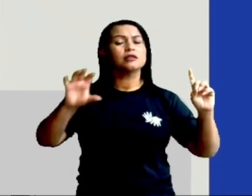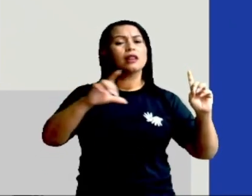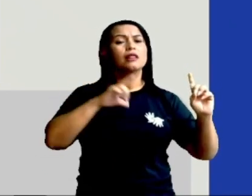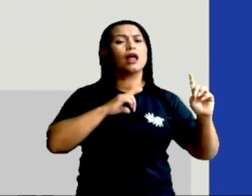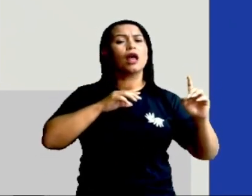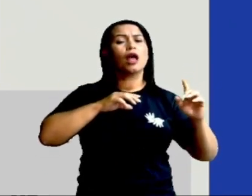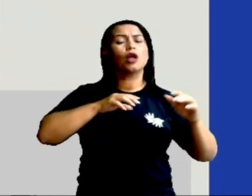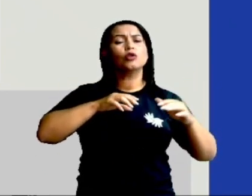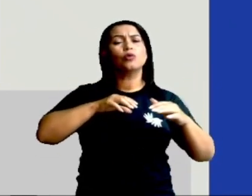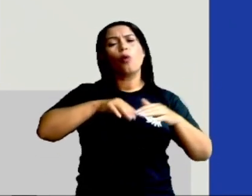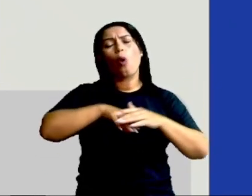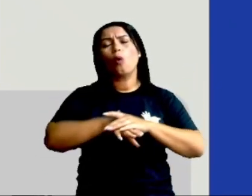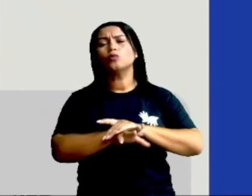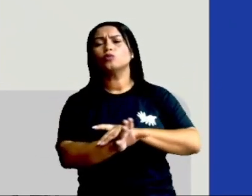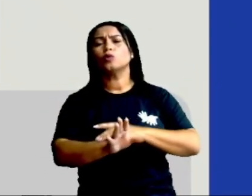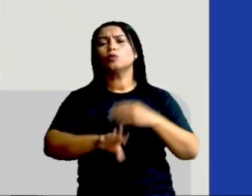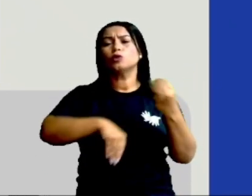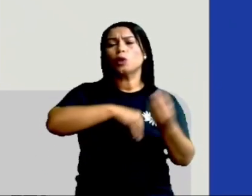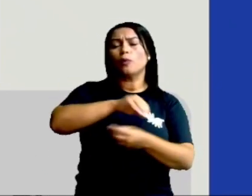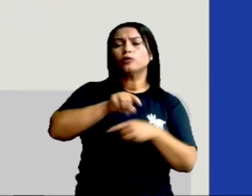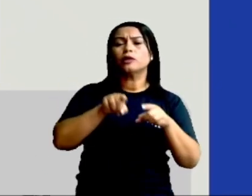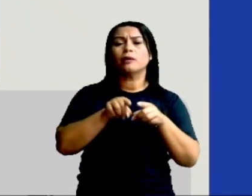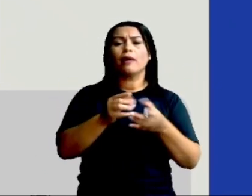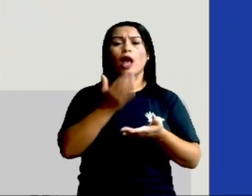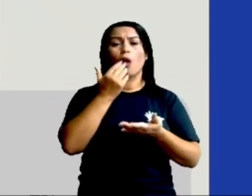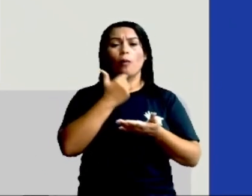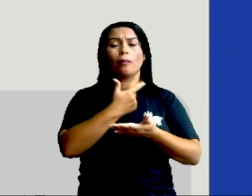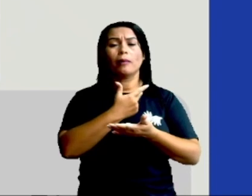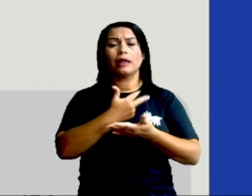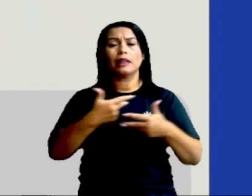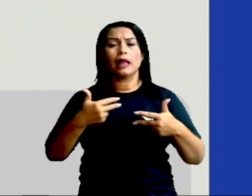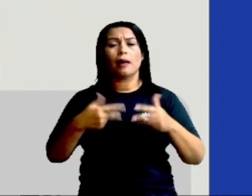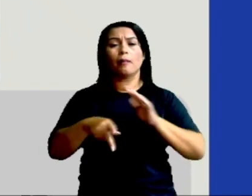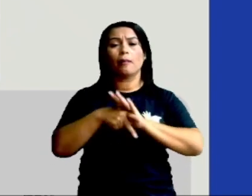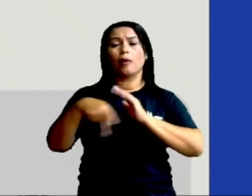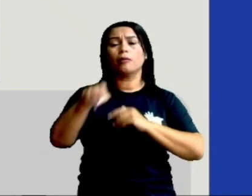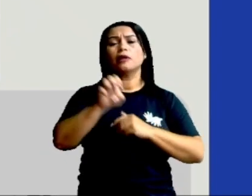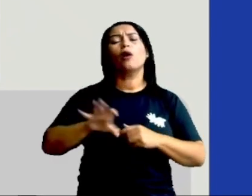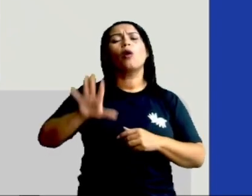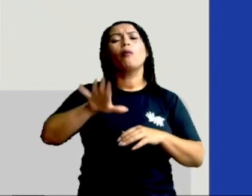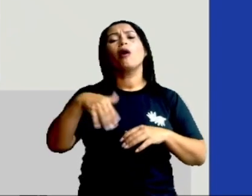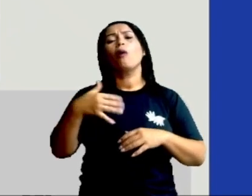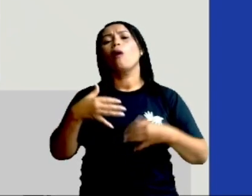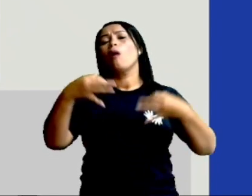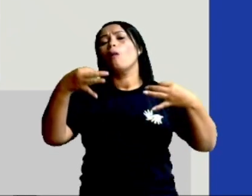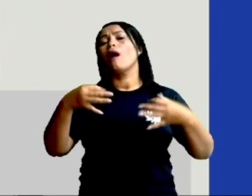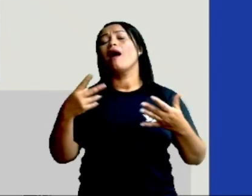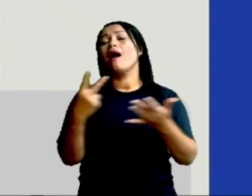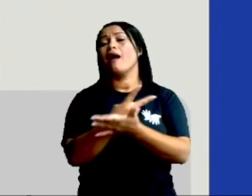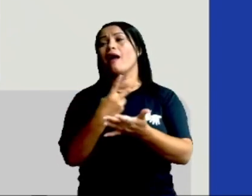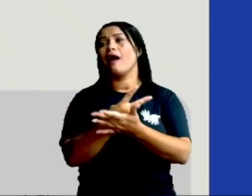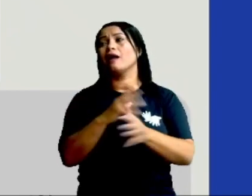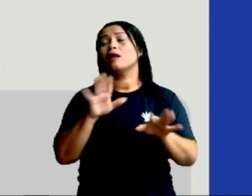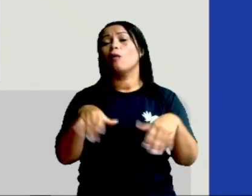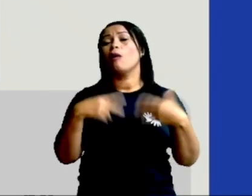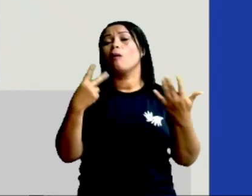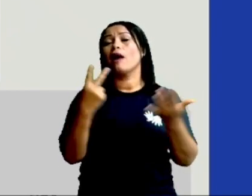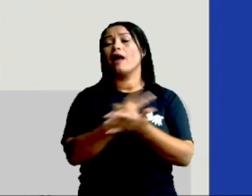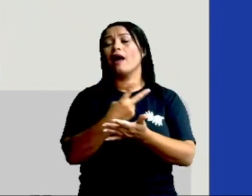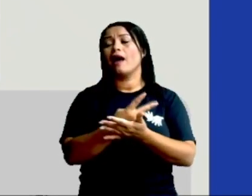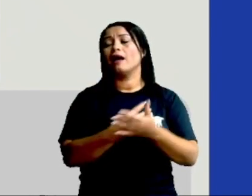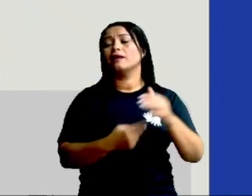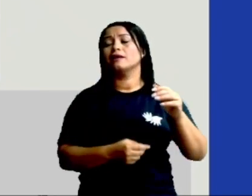de hábitos costumes e alimentação da Europa qual é a alternativa errada e gente sobre a